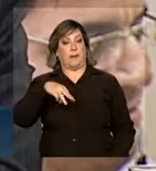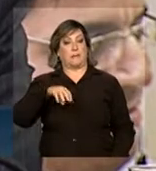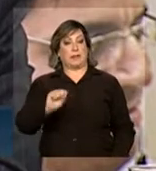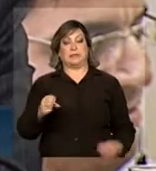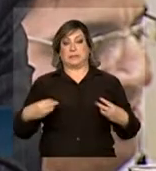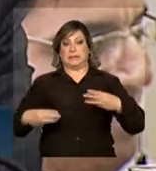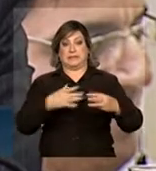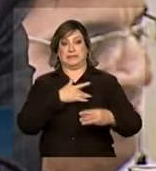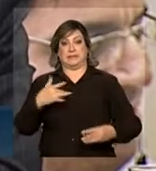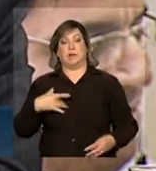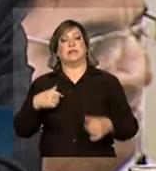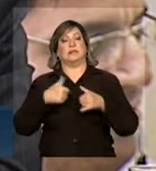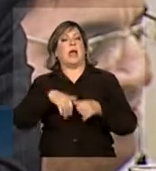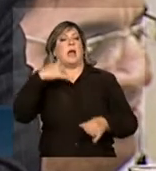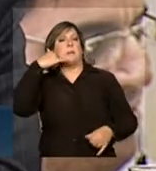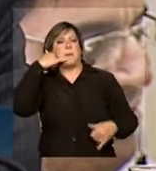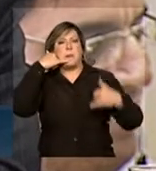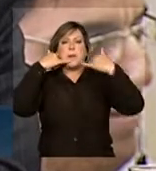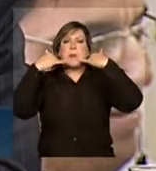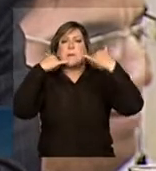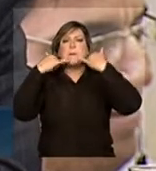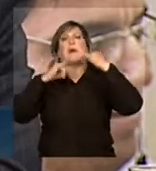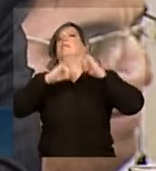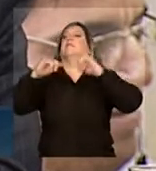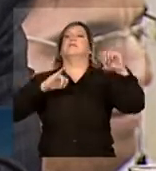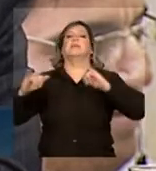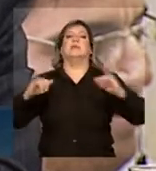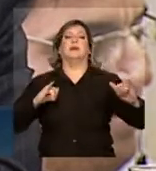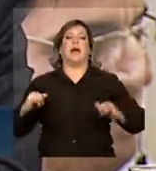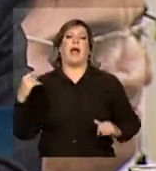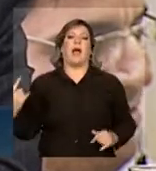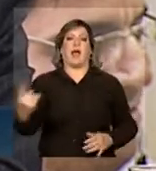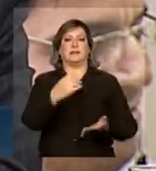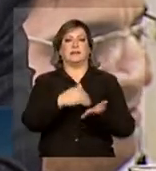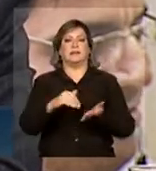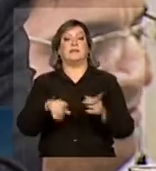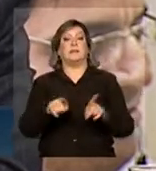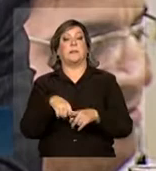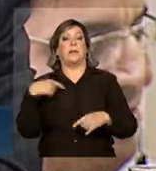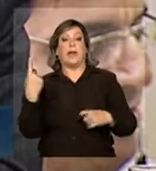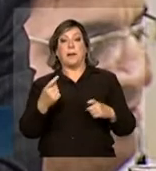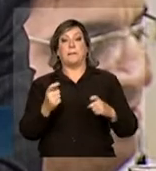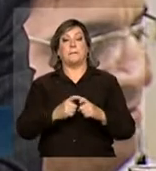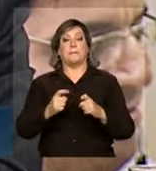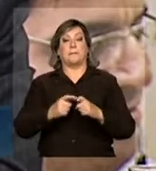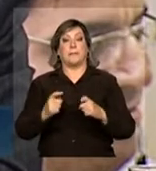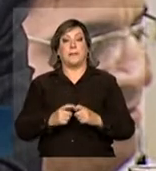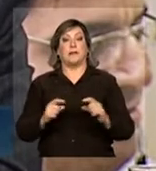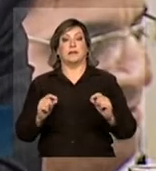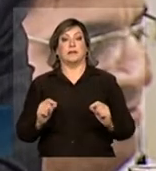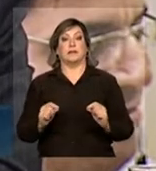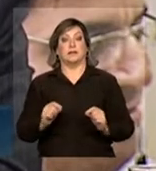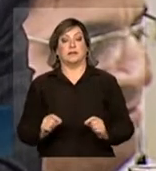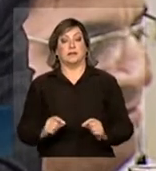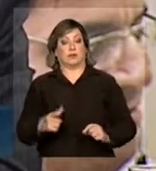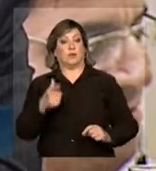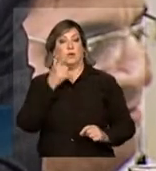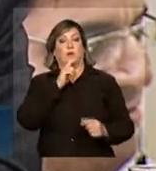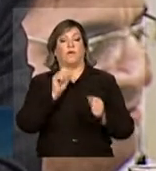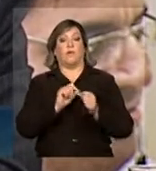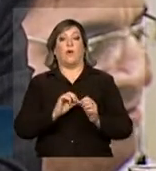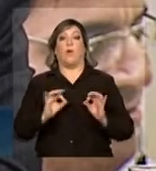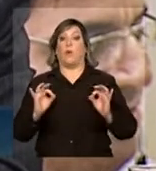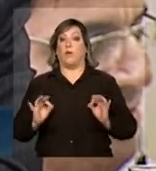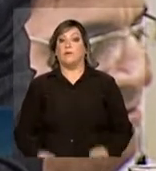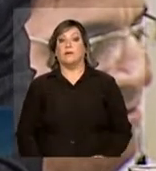ligando para cada uma das secretarias municipais de saúde e para os médicos que homologaram confirmaram